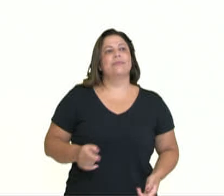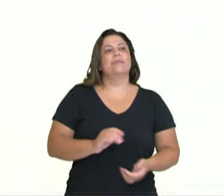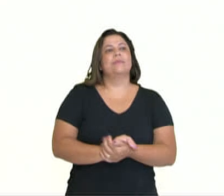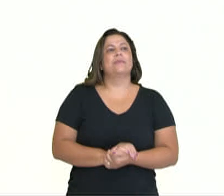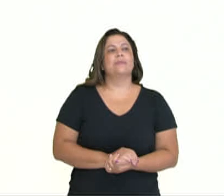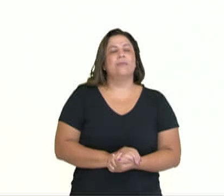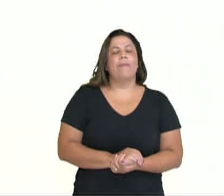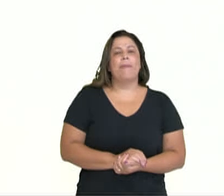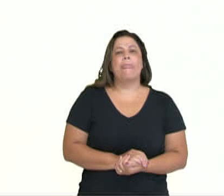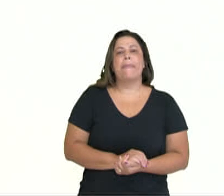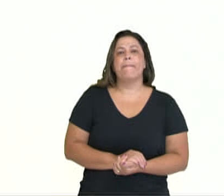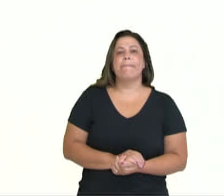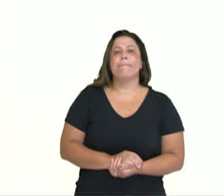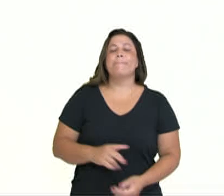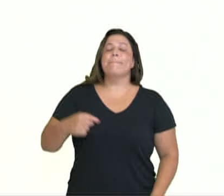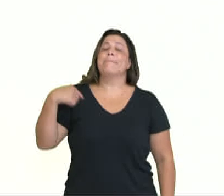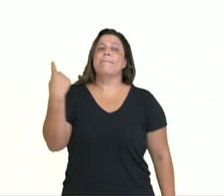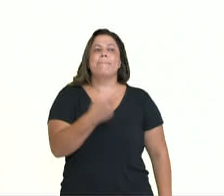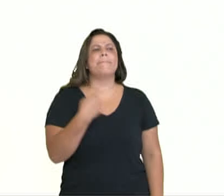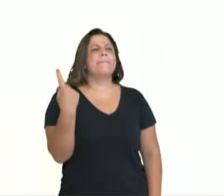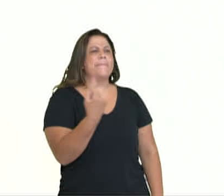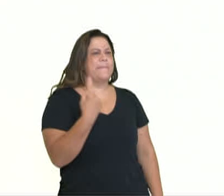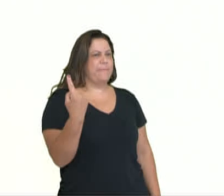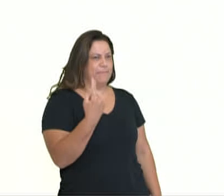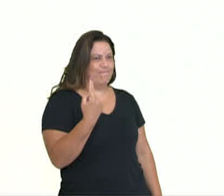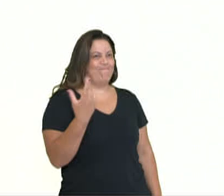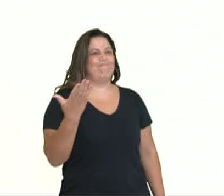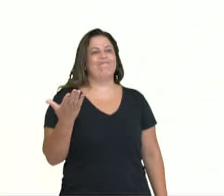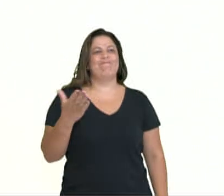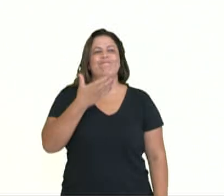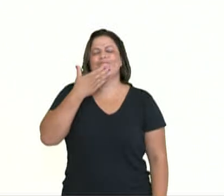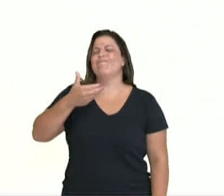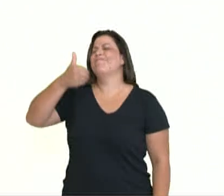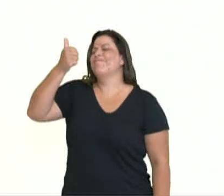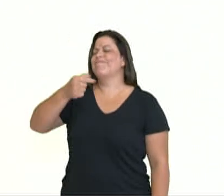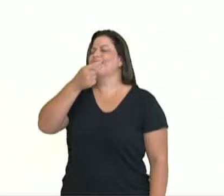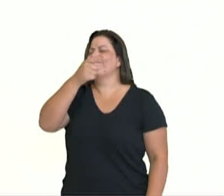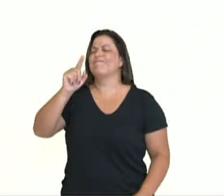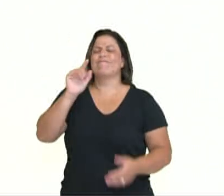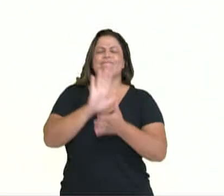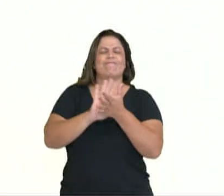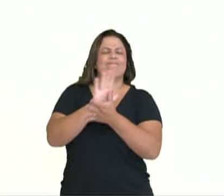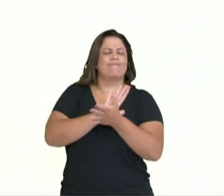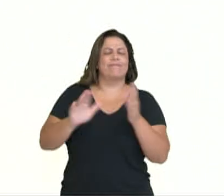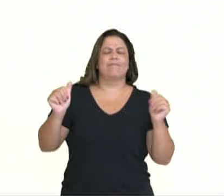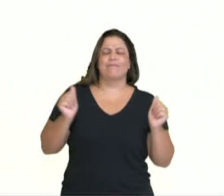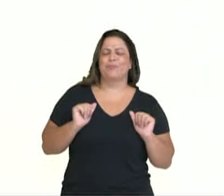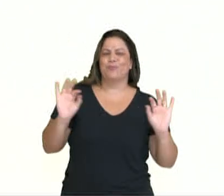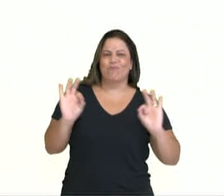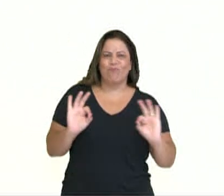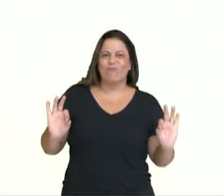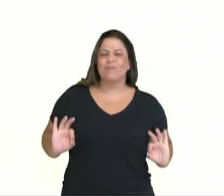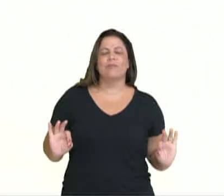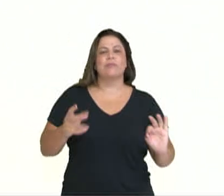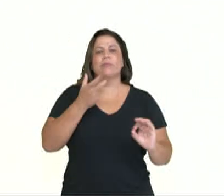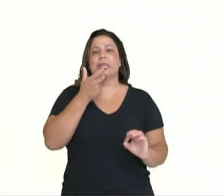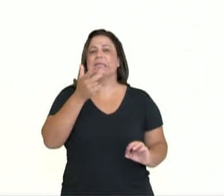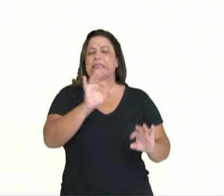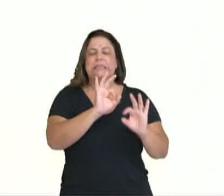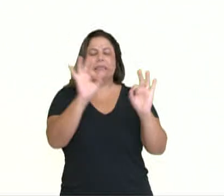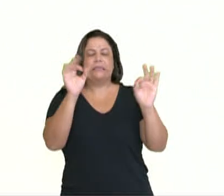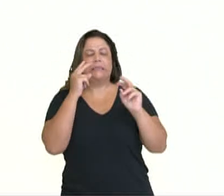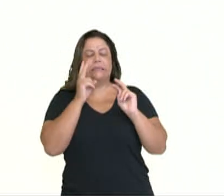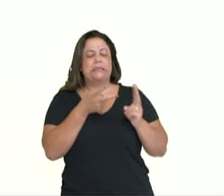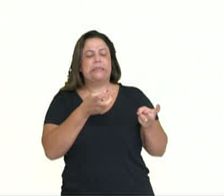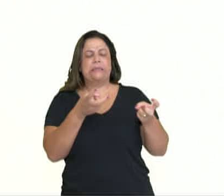Estávamos sós e o melhor ainda não era fazer nada. não dizer nada, apenas olhar o